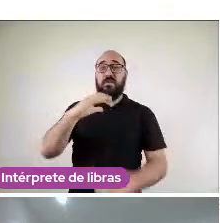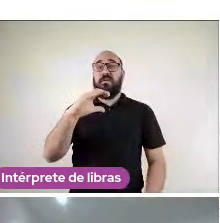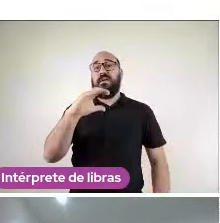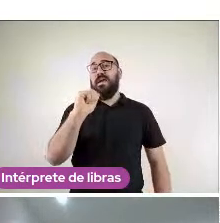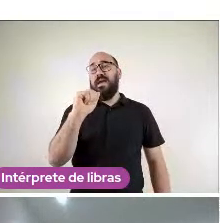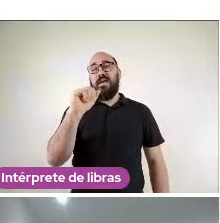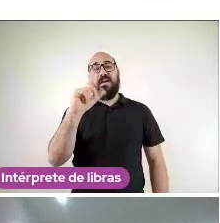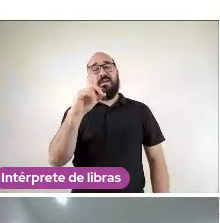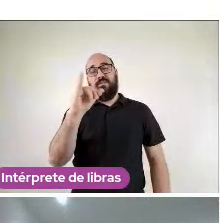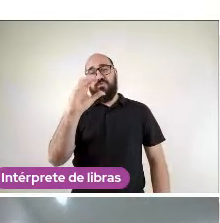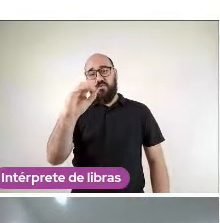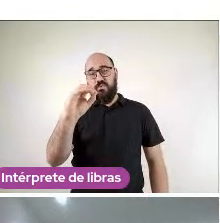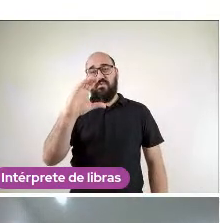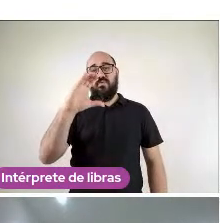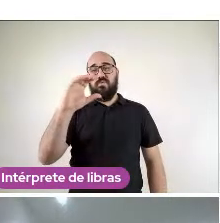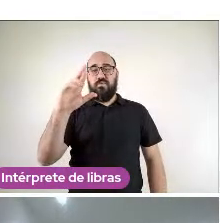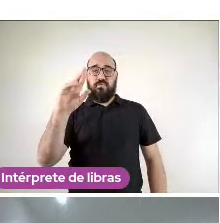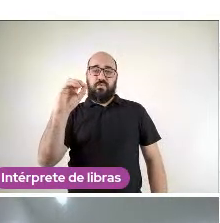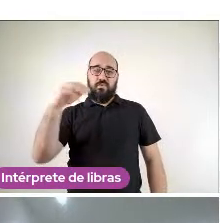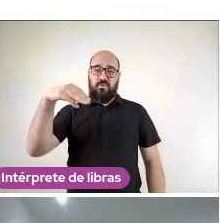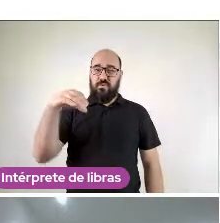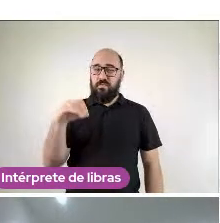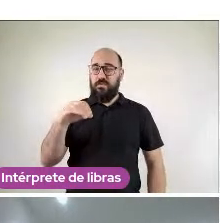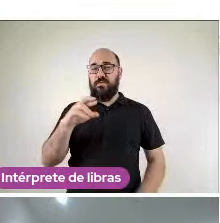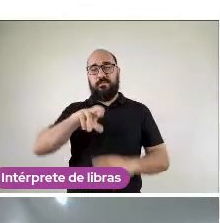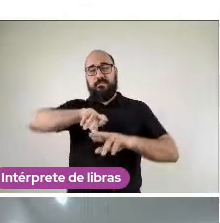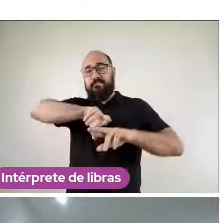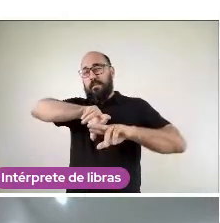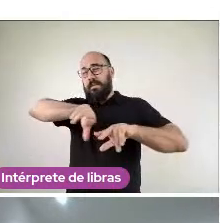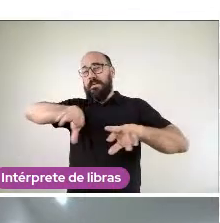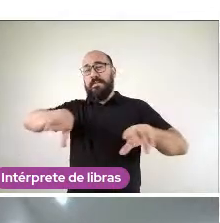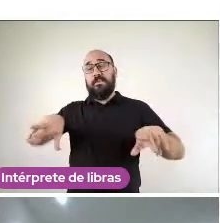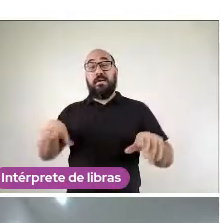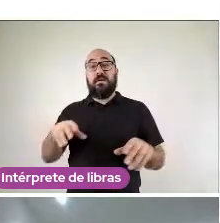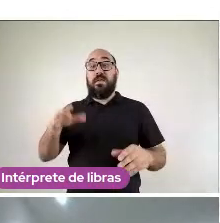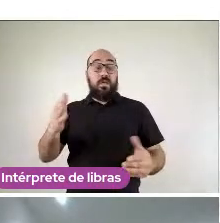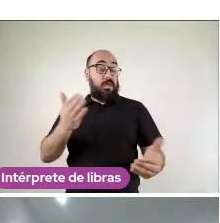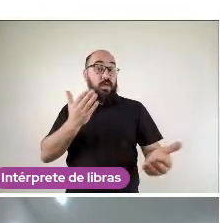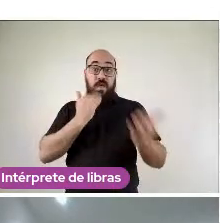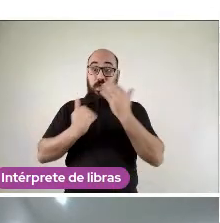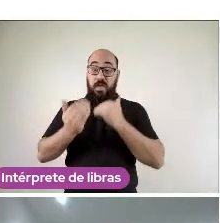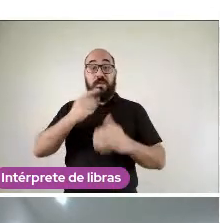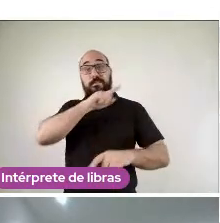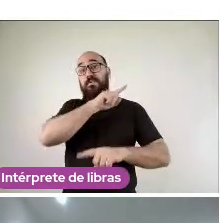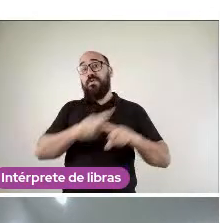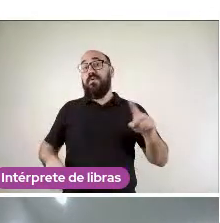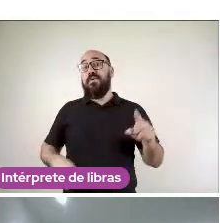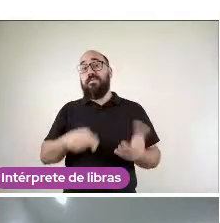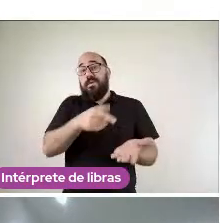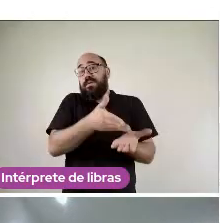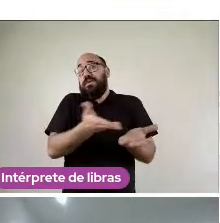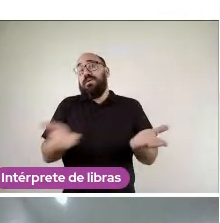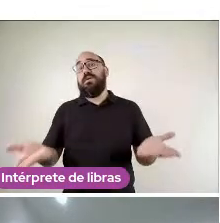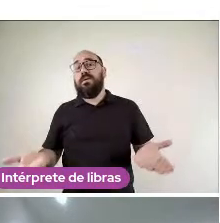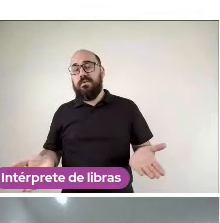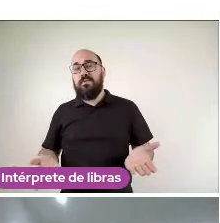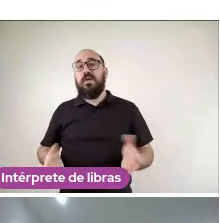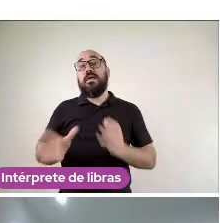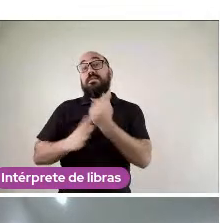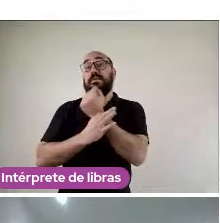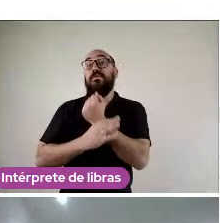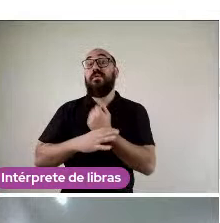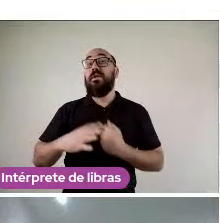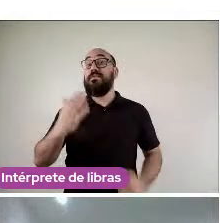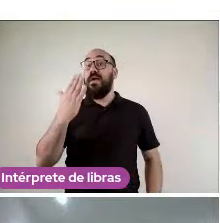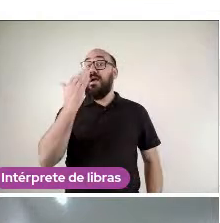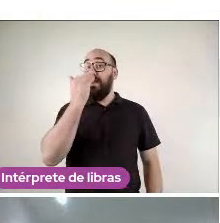altamente tóxicos na Baía de Sepetiba, principalmente, que afetam a segurança alimentar novamente das populações. E essa segurança alimentar hoje também